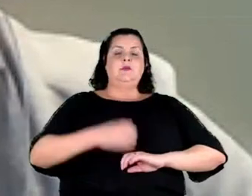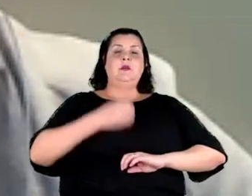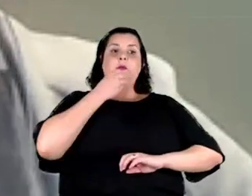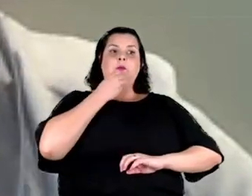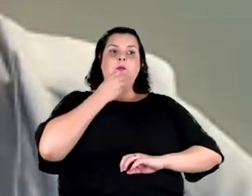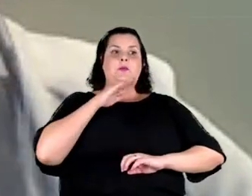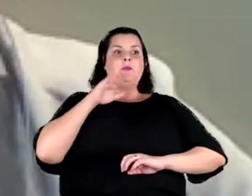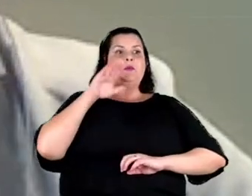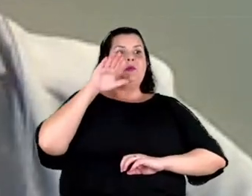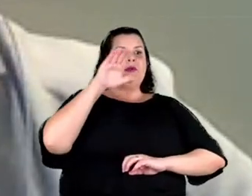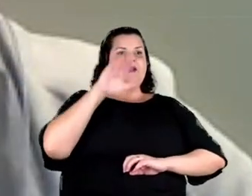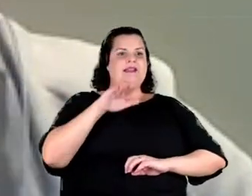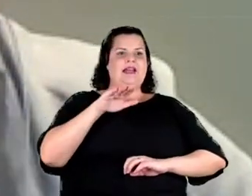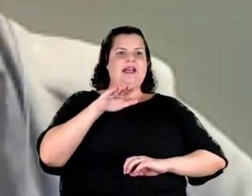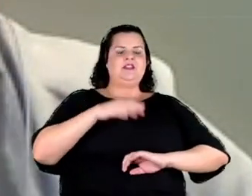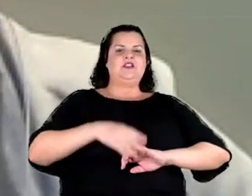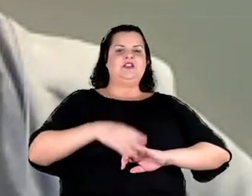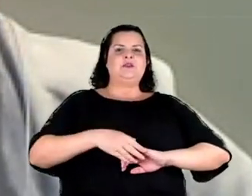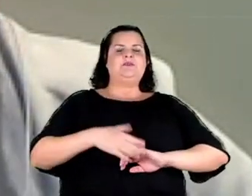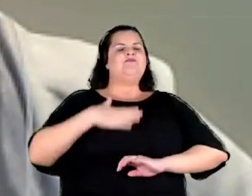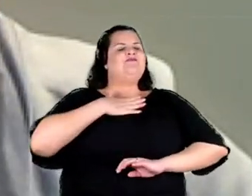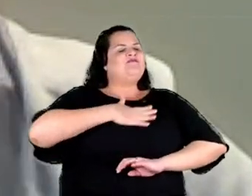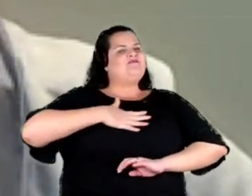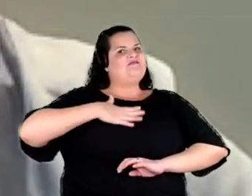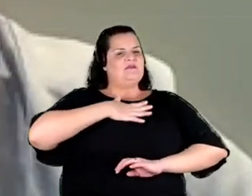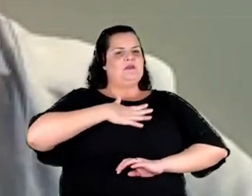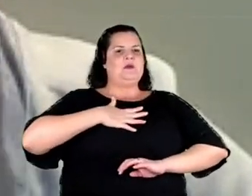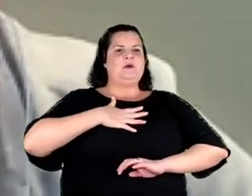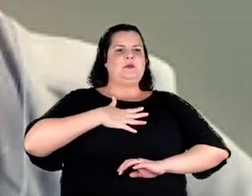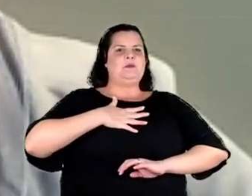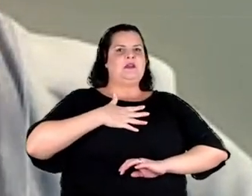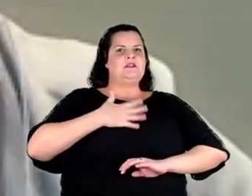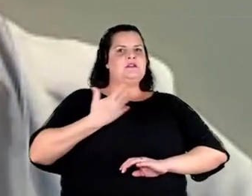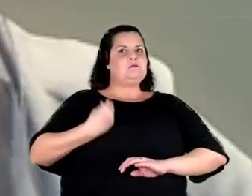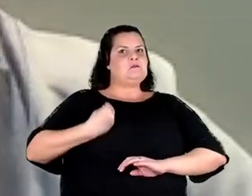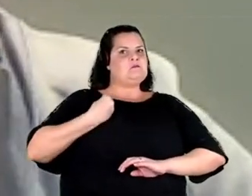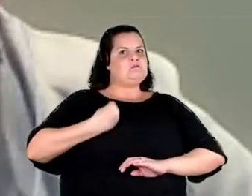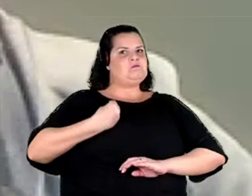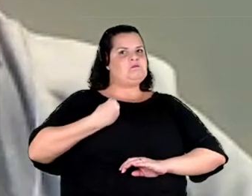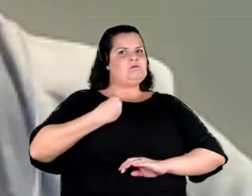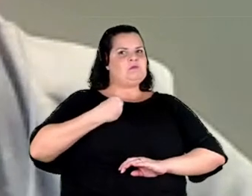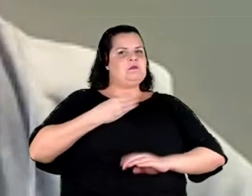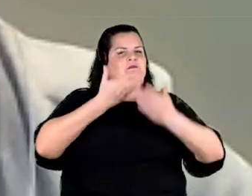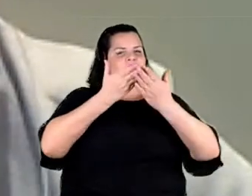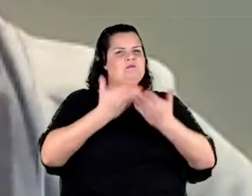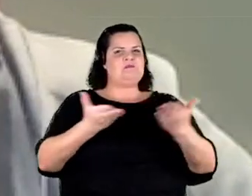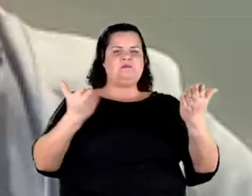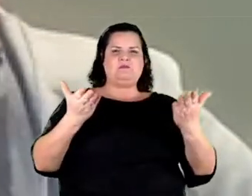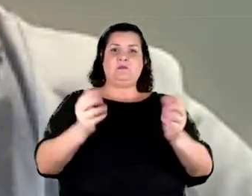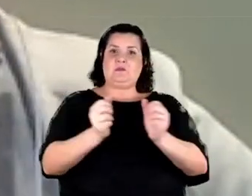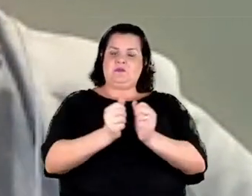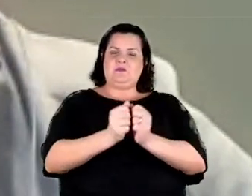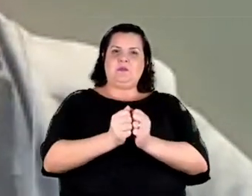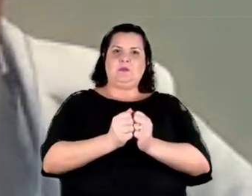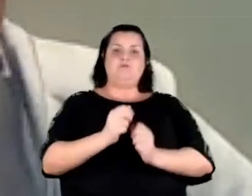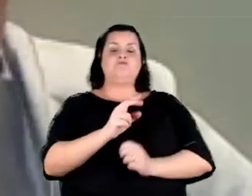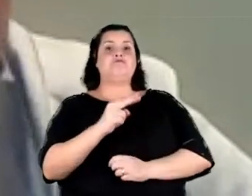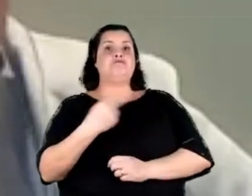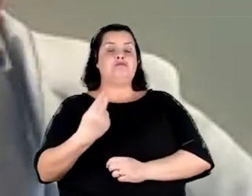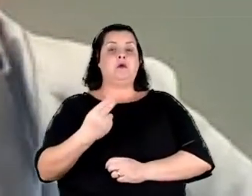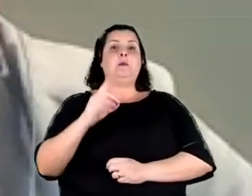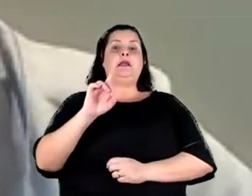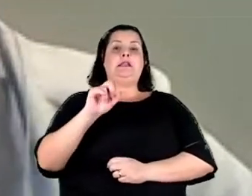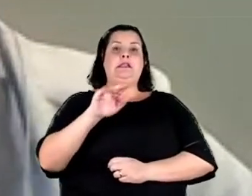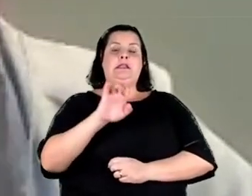tarde. É um prazer aqui estar com todos vocês. Meu nome é Daniel